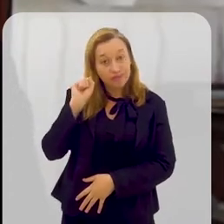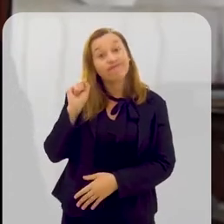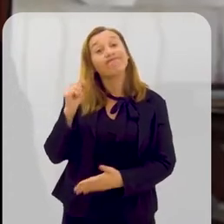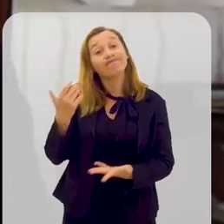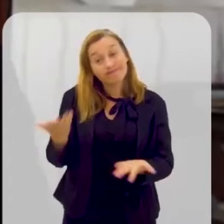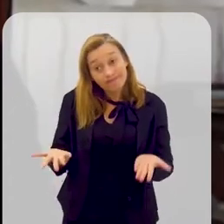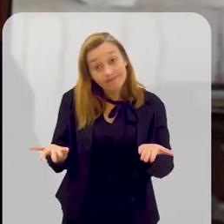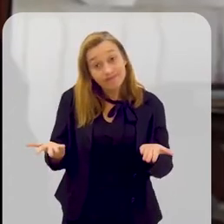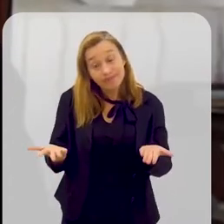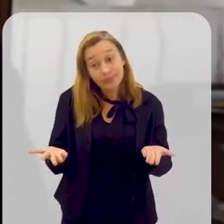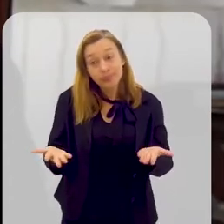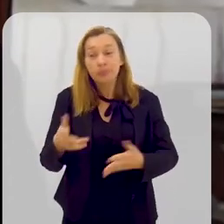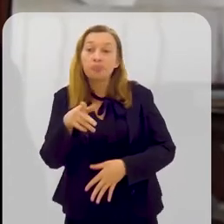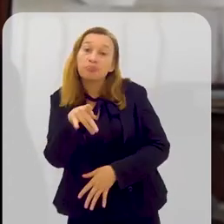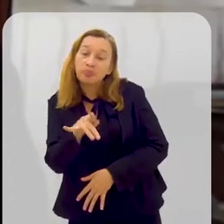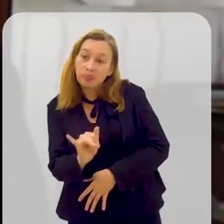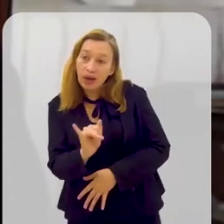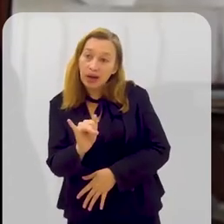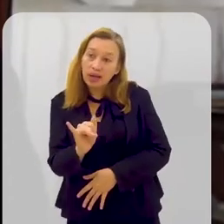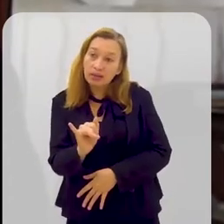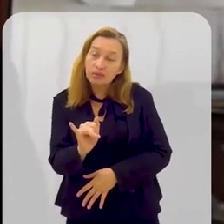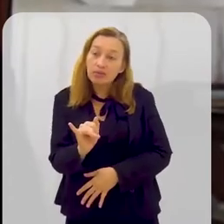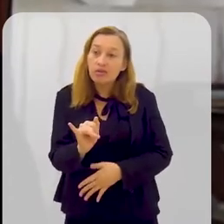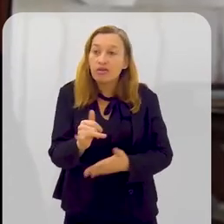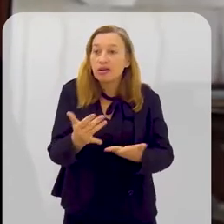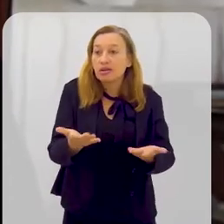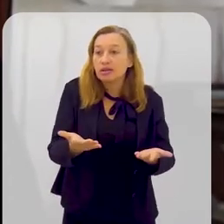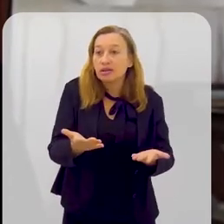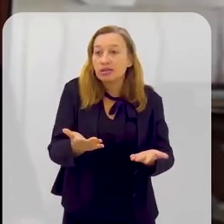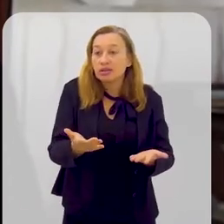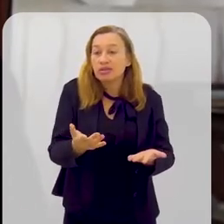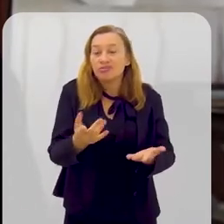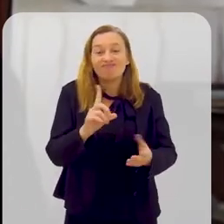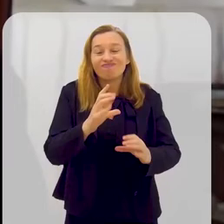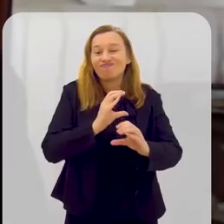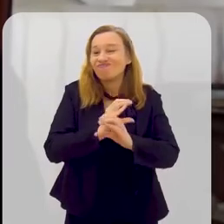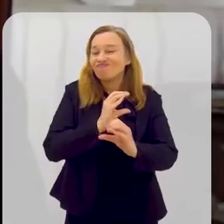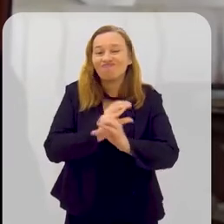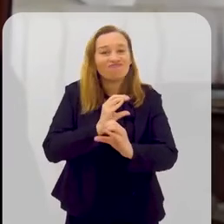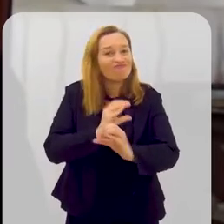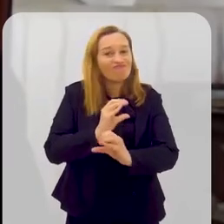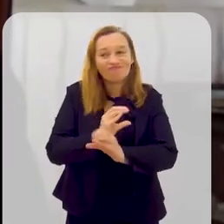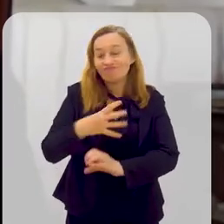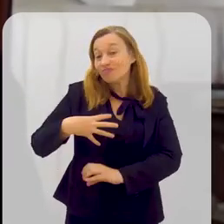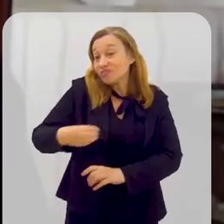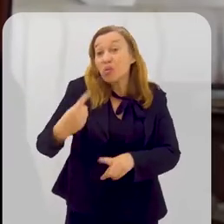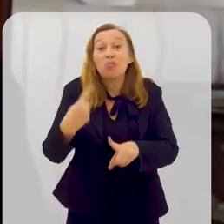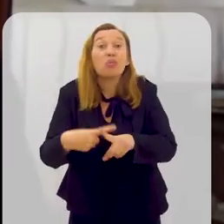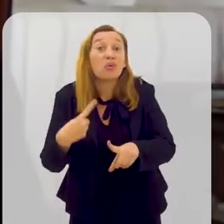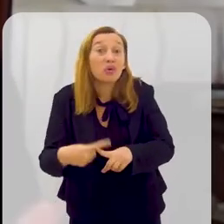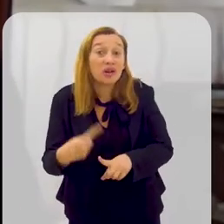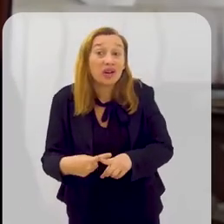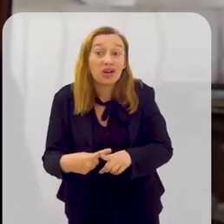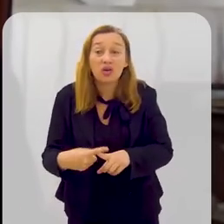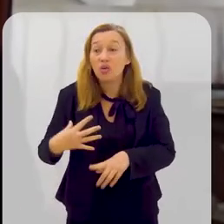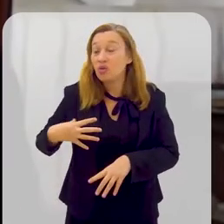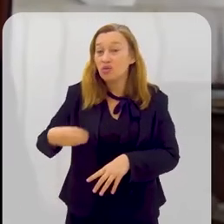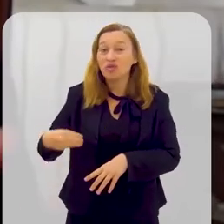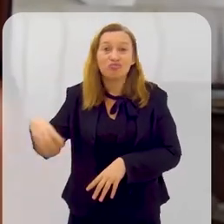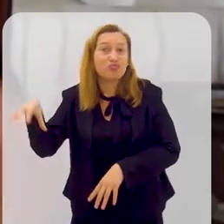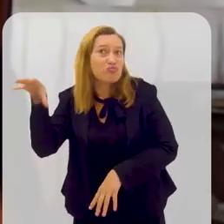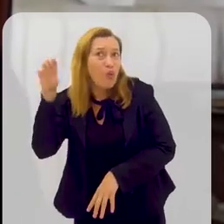ouvintes Então os pais terminam por não se comunicar com seus filhos porque